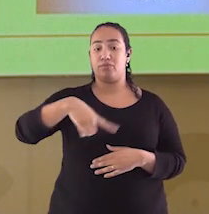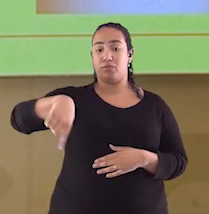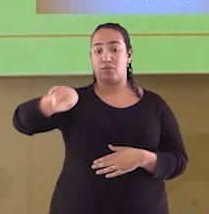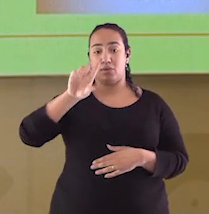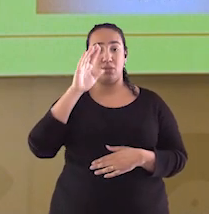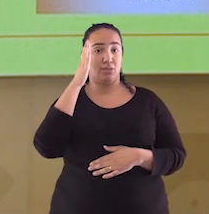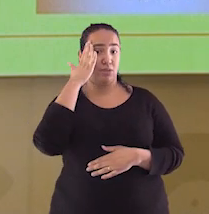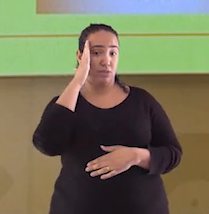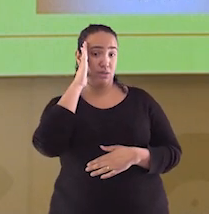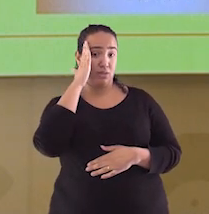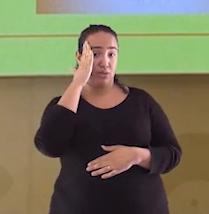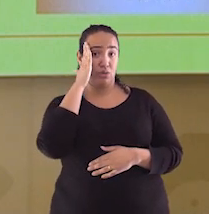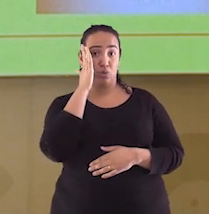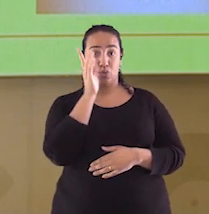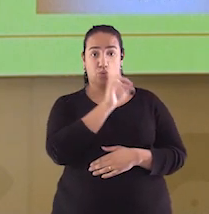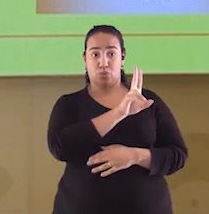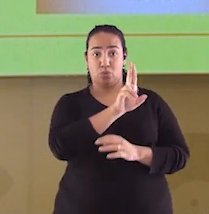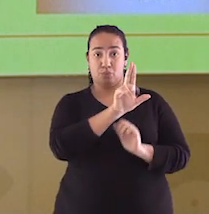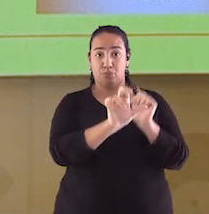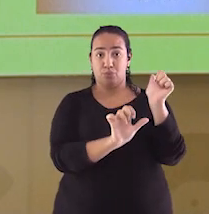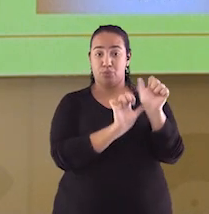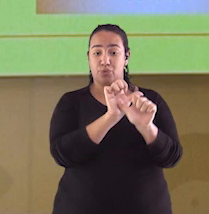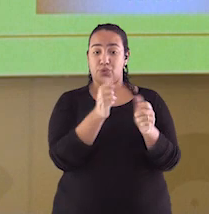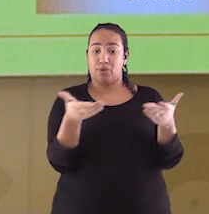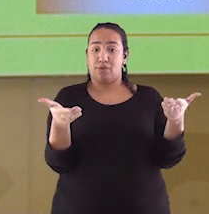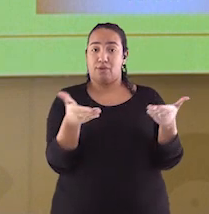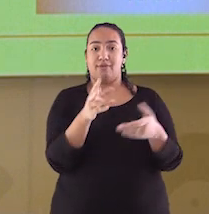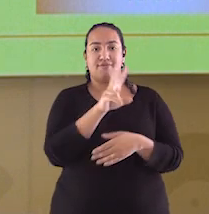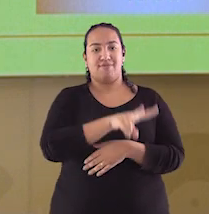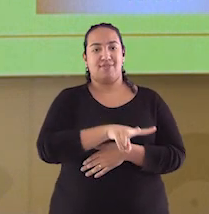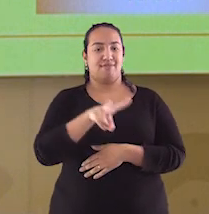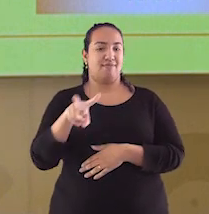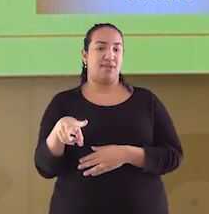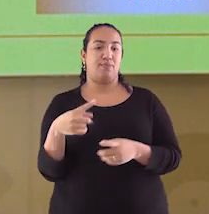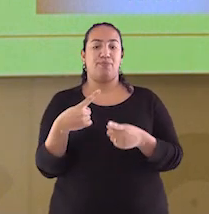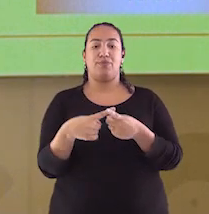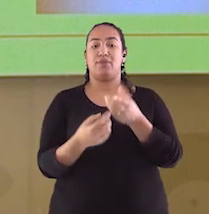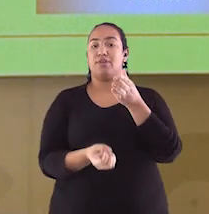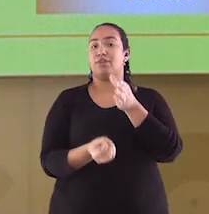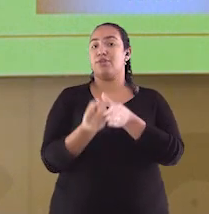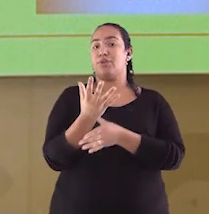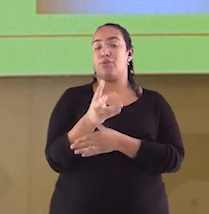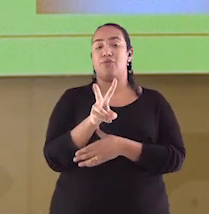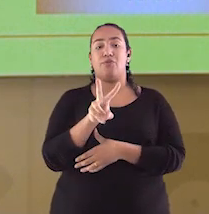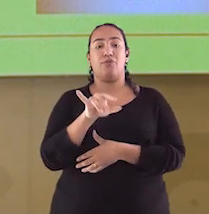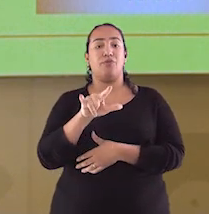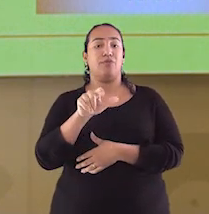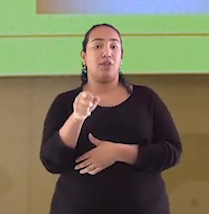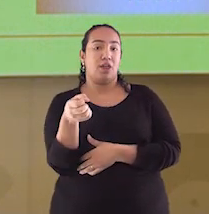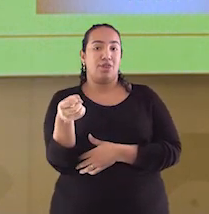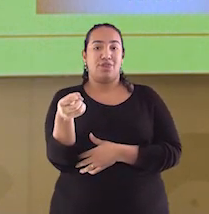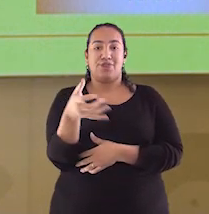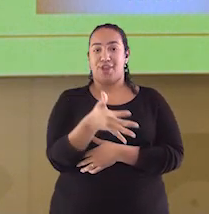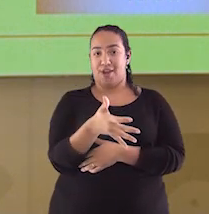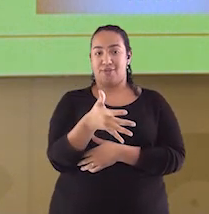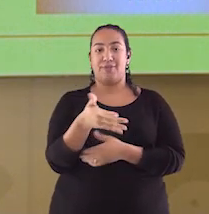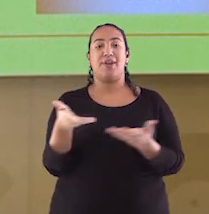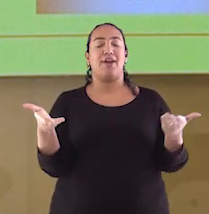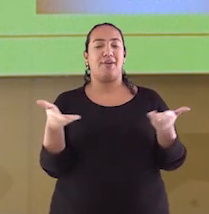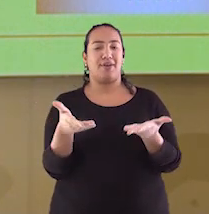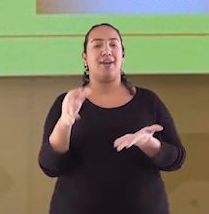Entendemos que o nome mudou para Vila Velha porque surgiu uma nova vila que se